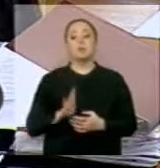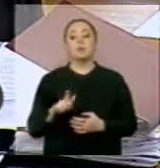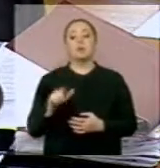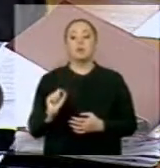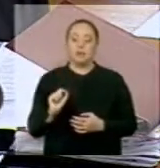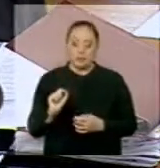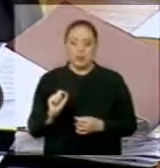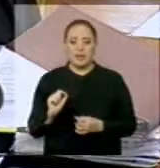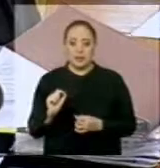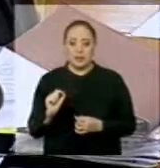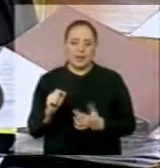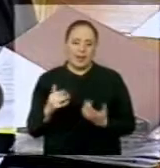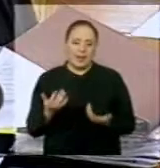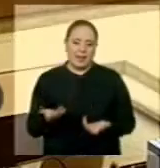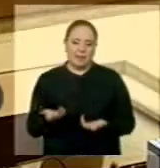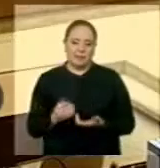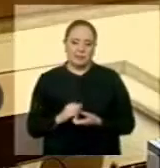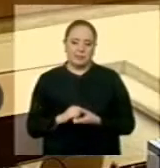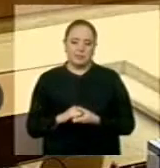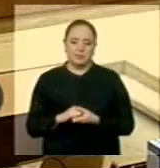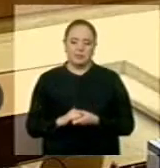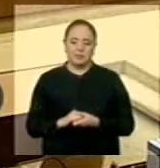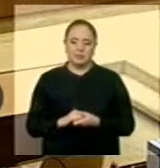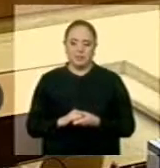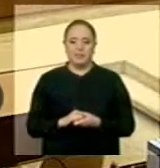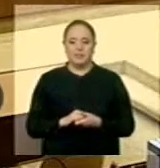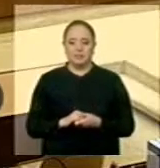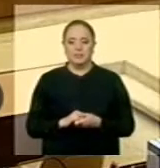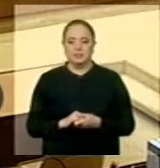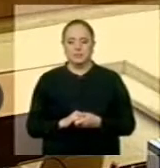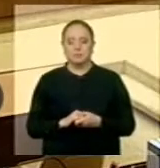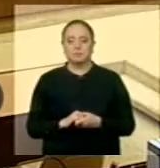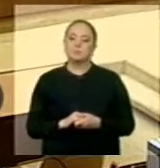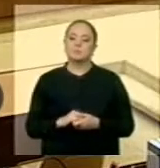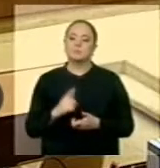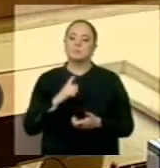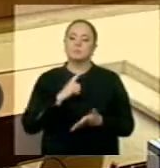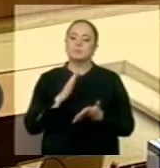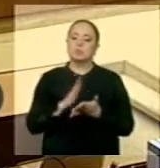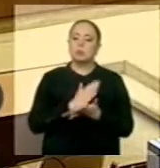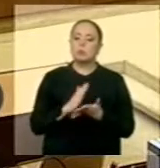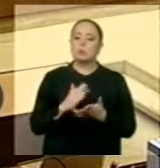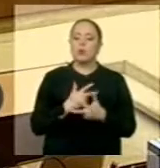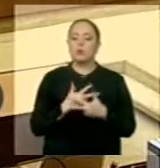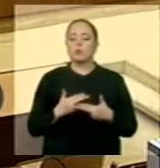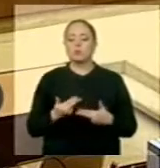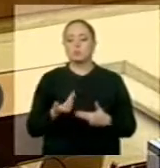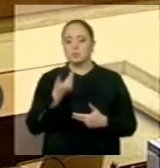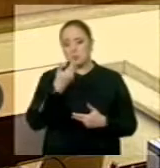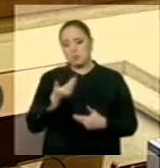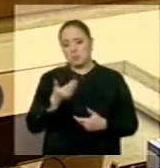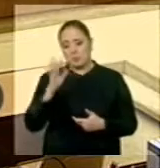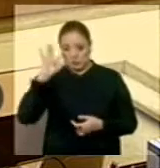se chegou, ou não se chegaram a requisitos satisfatórios para a